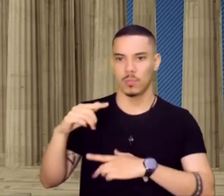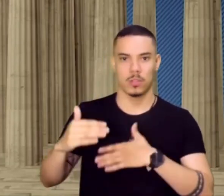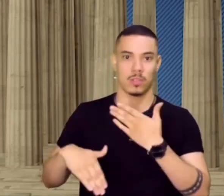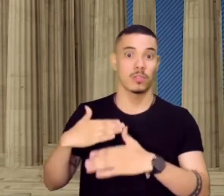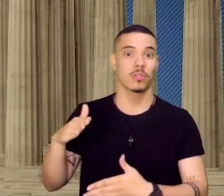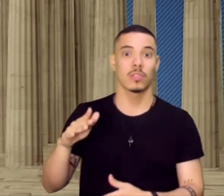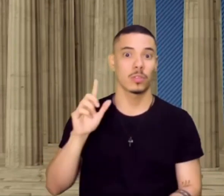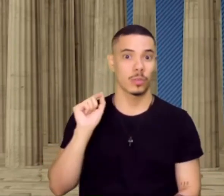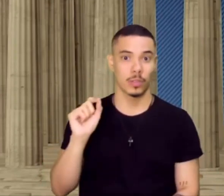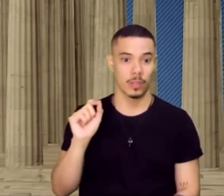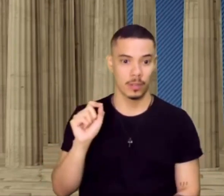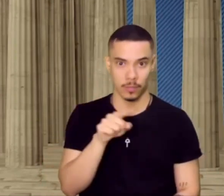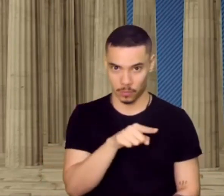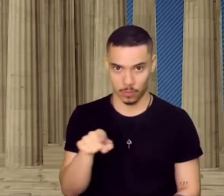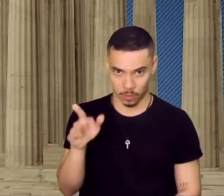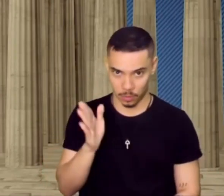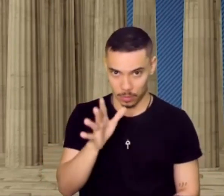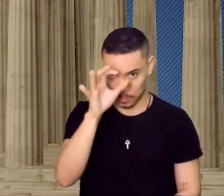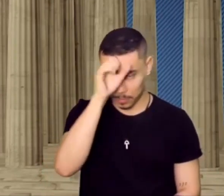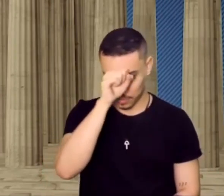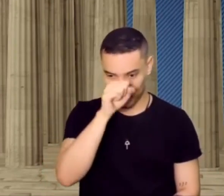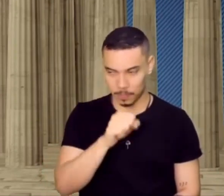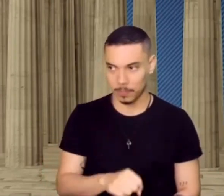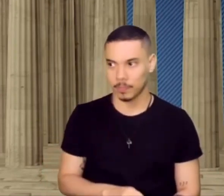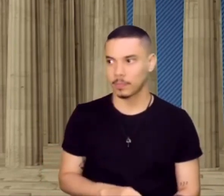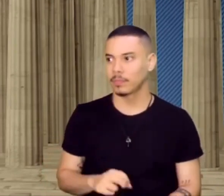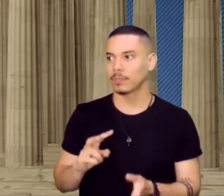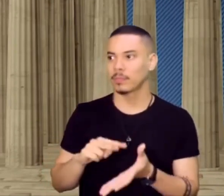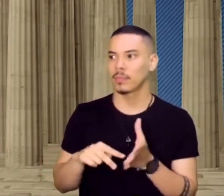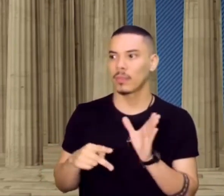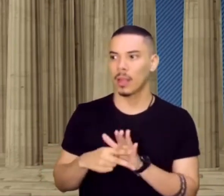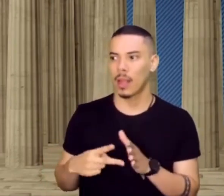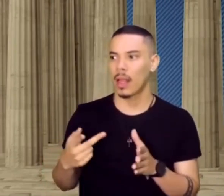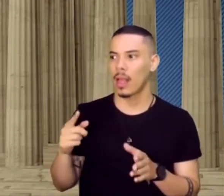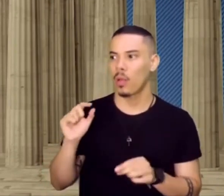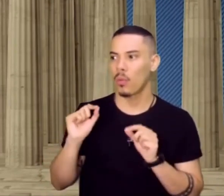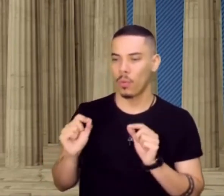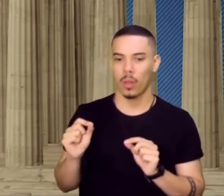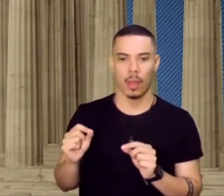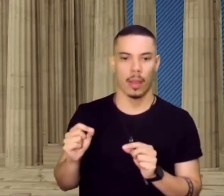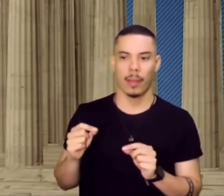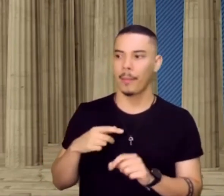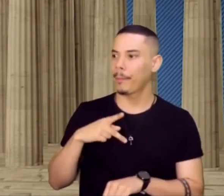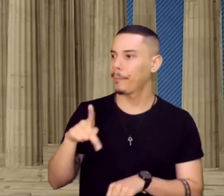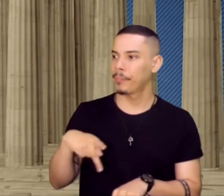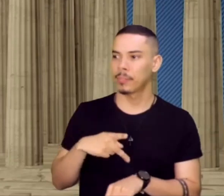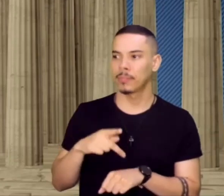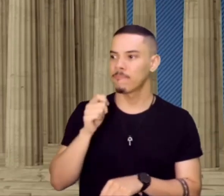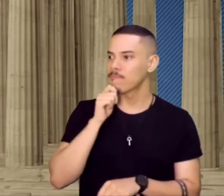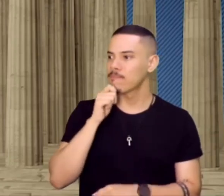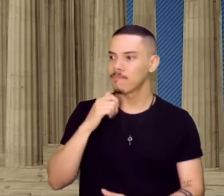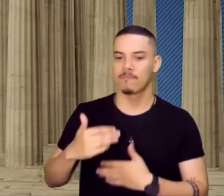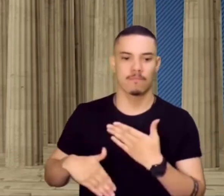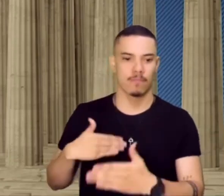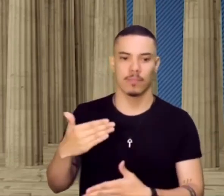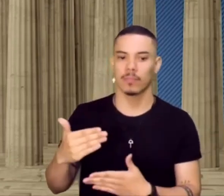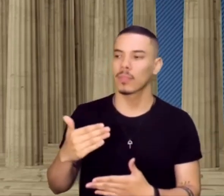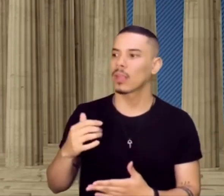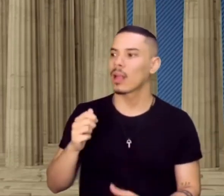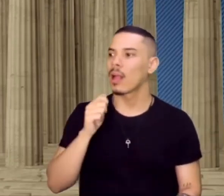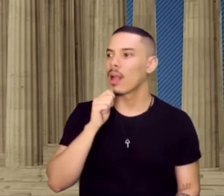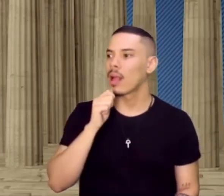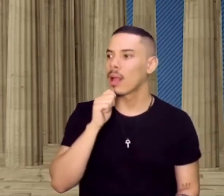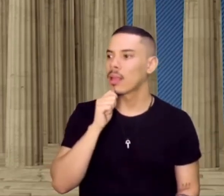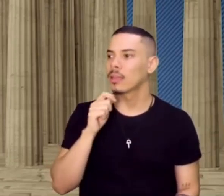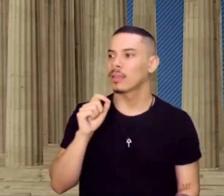Fala aí para nós, já aprenderam isso? É um país que não é desenvolvido ainda, ou seja, está emergente, né?